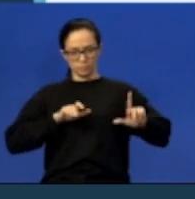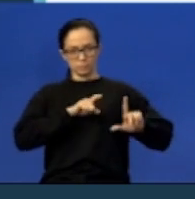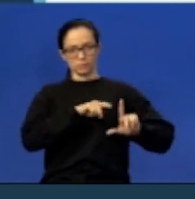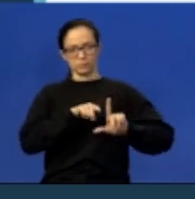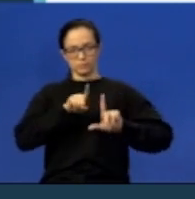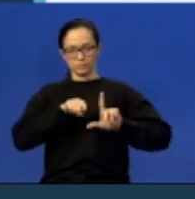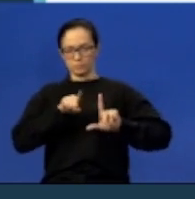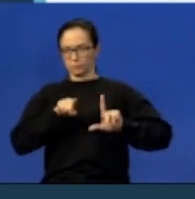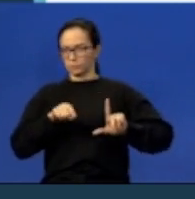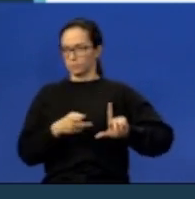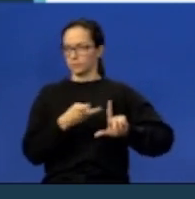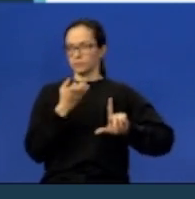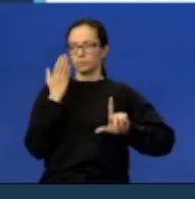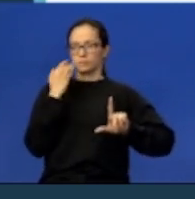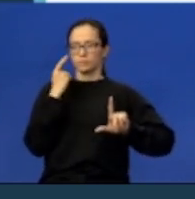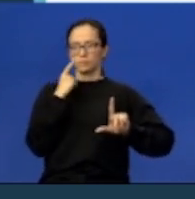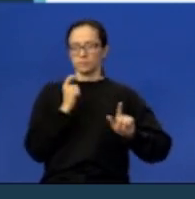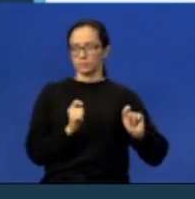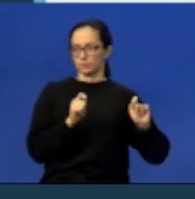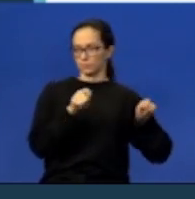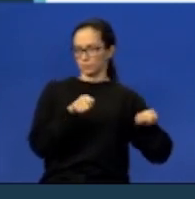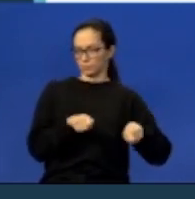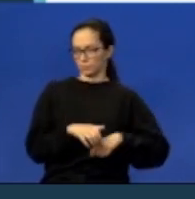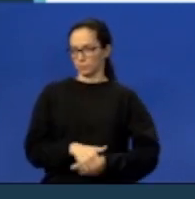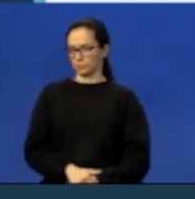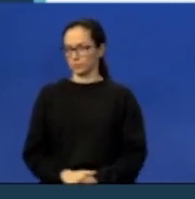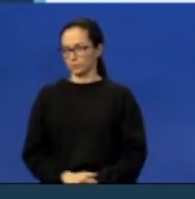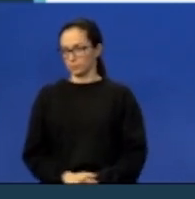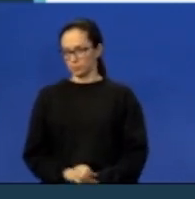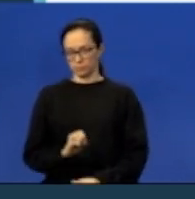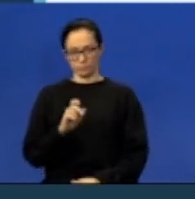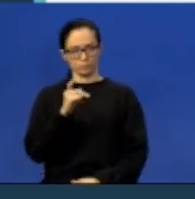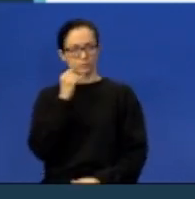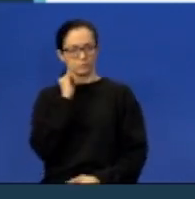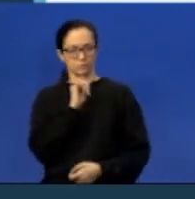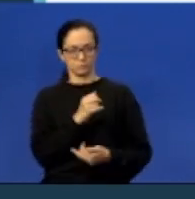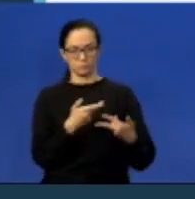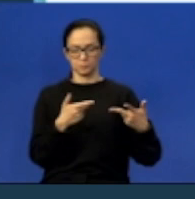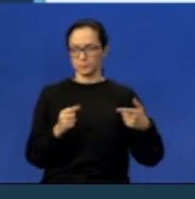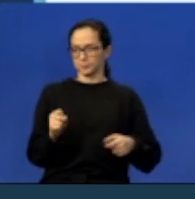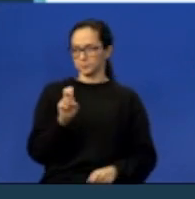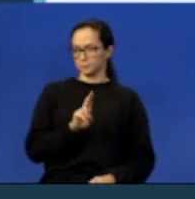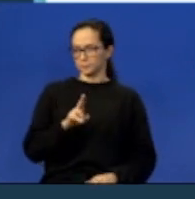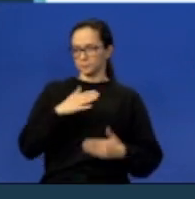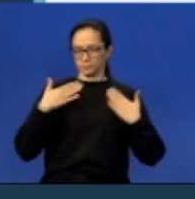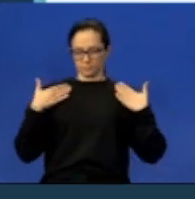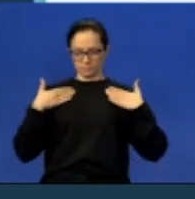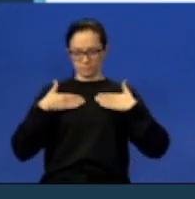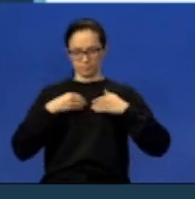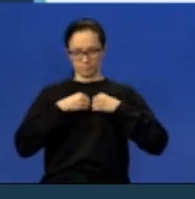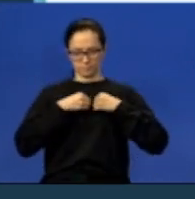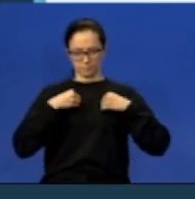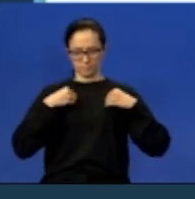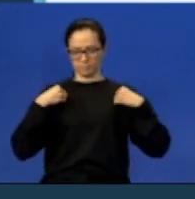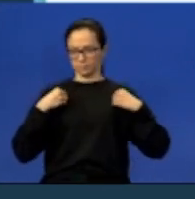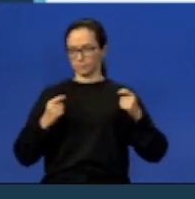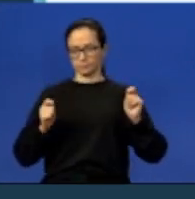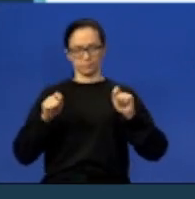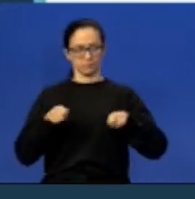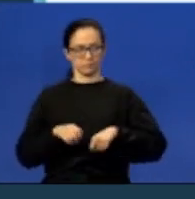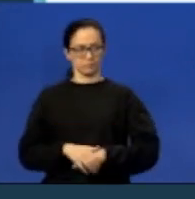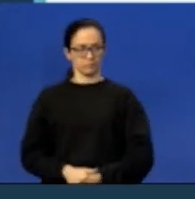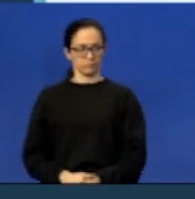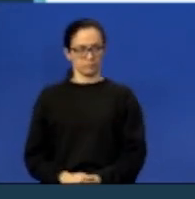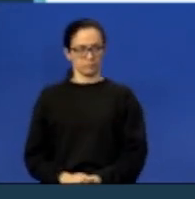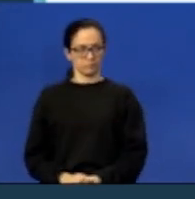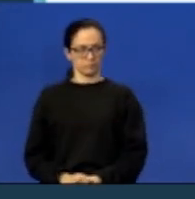essa aquisição dessas derivações através da utilização de eletrodos que são colocados sobre o tórax do indivíduo. Então, vocês